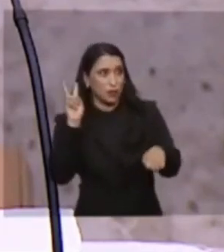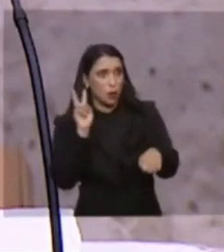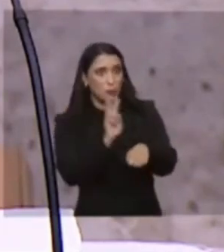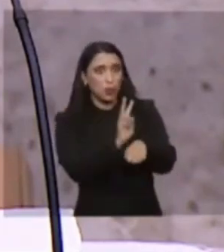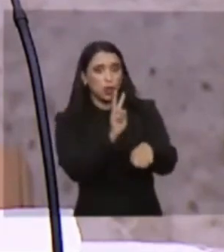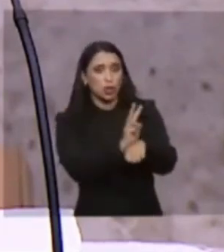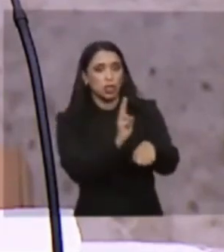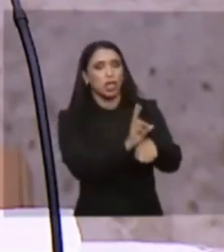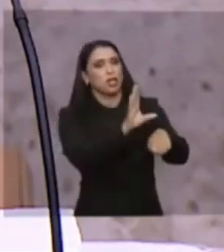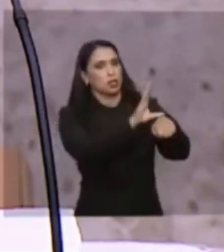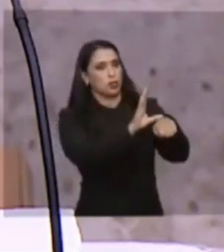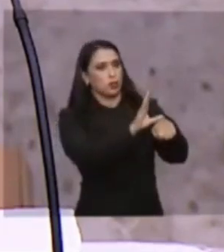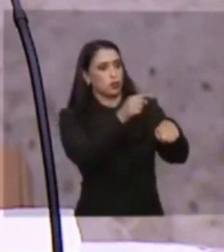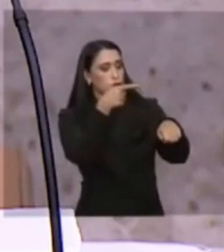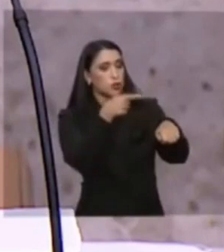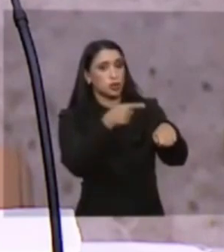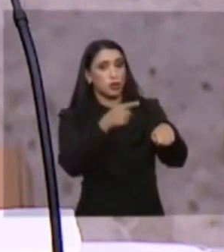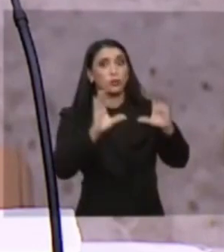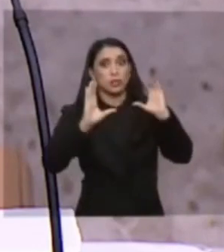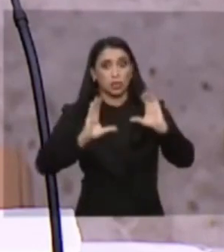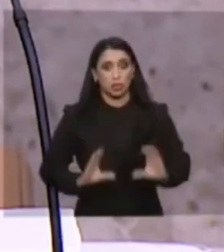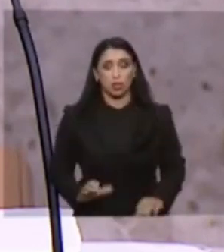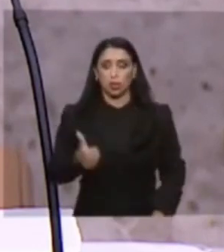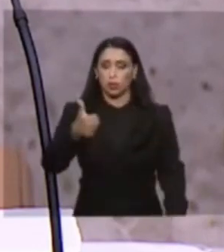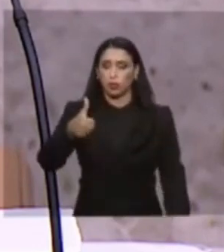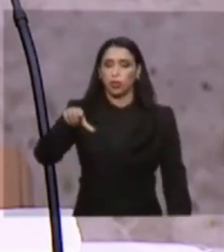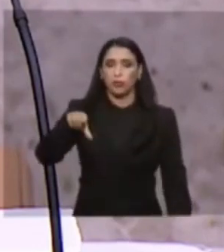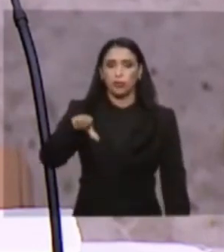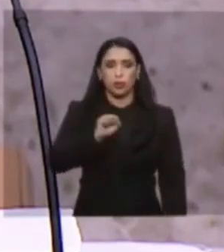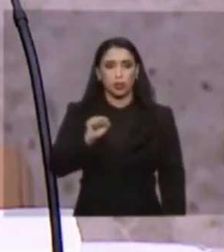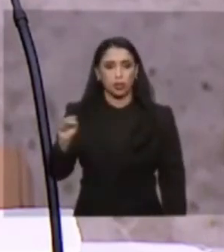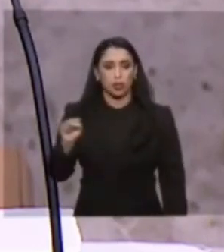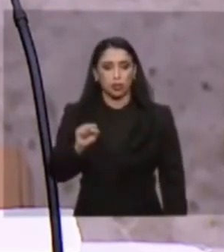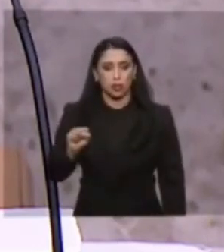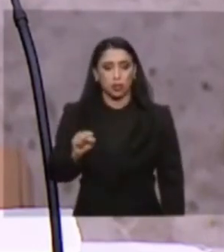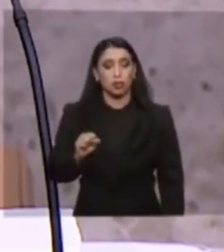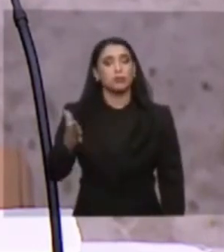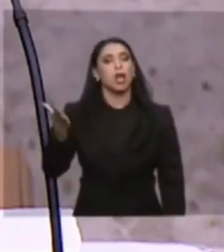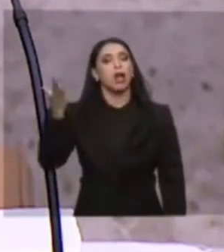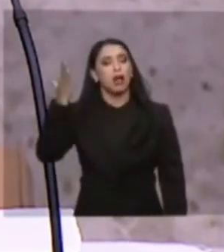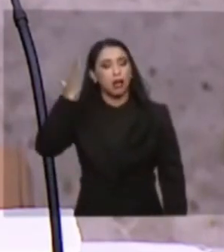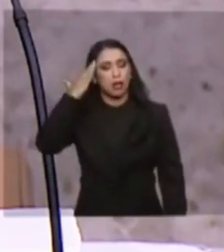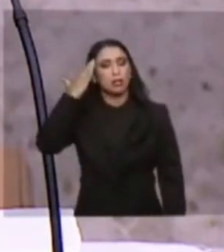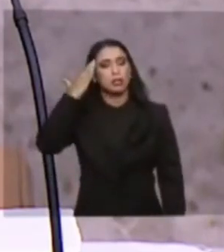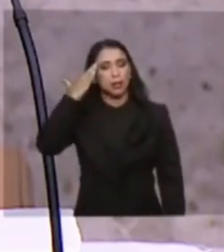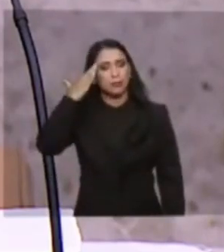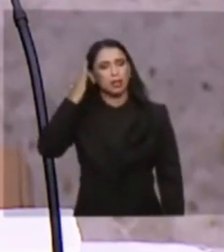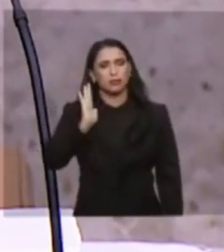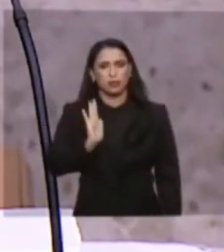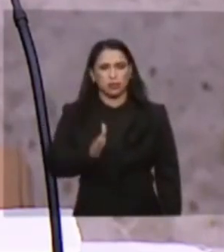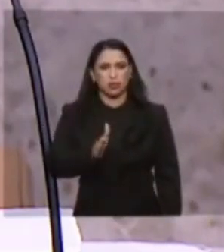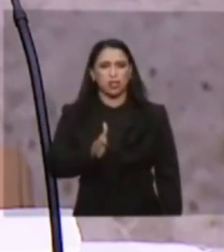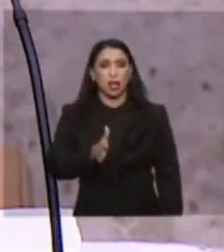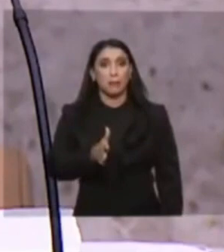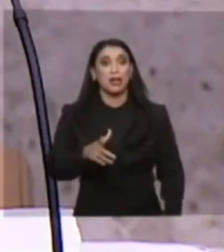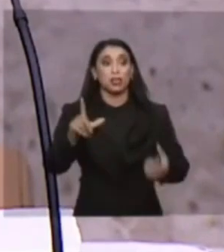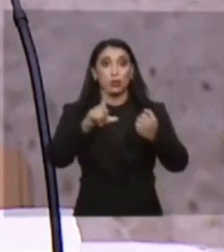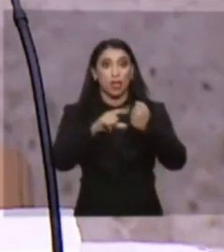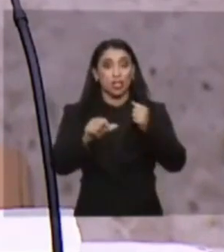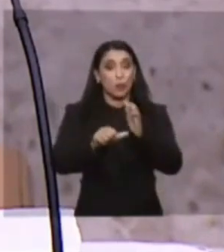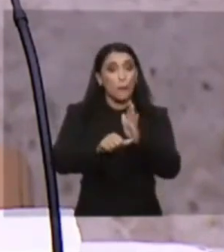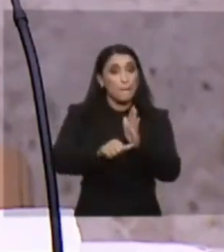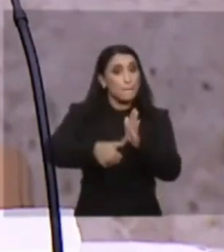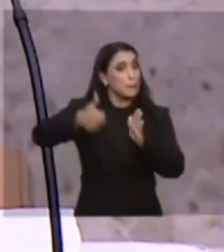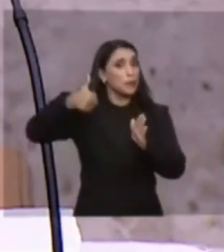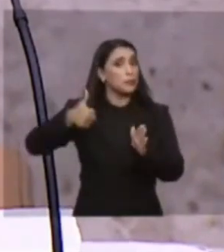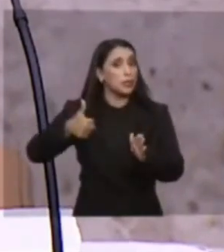a Constituição Cidadã de 1908, repito, todos sabemos, mas eu repito, que em seu artigo